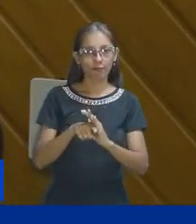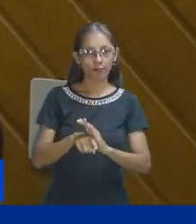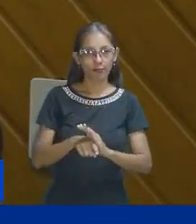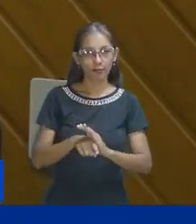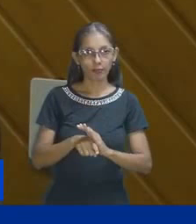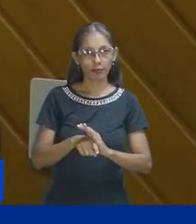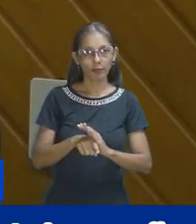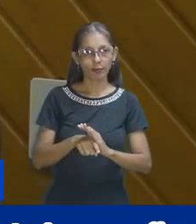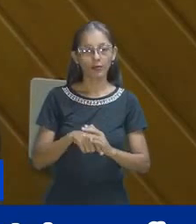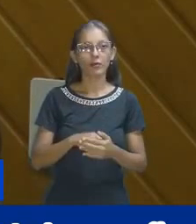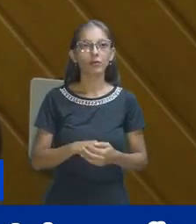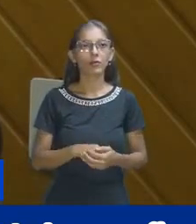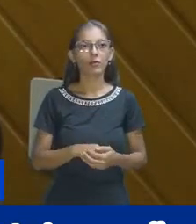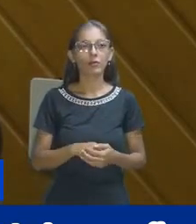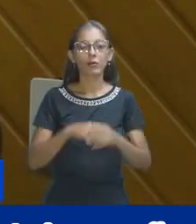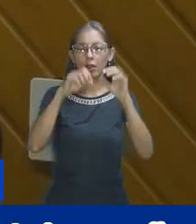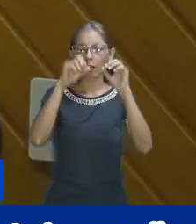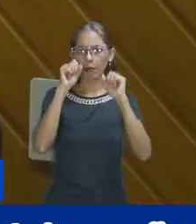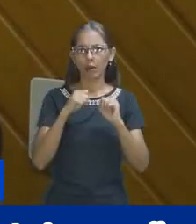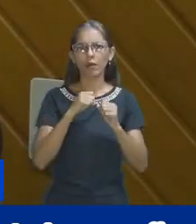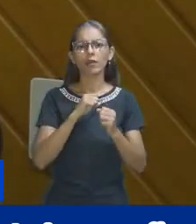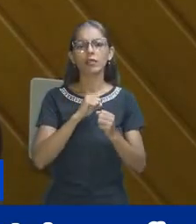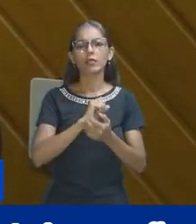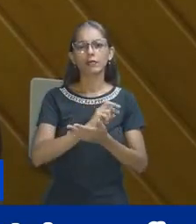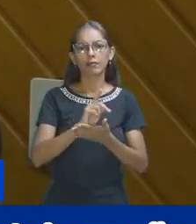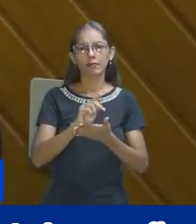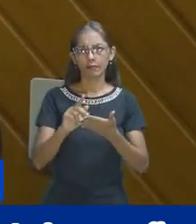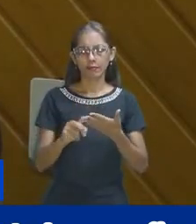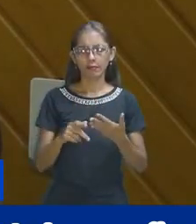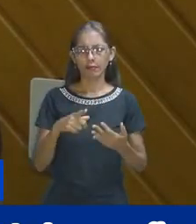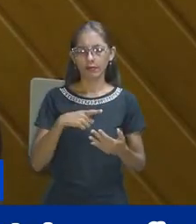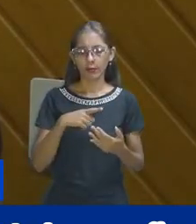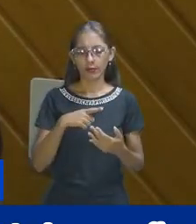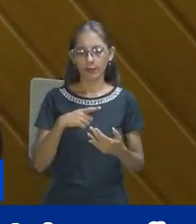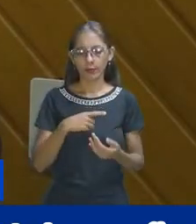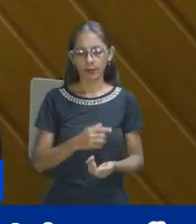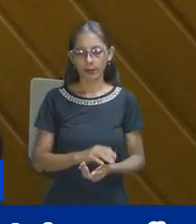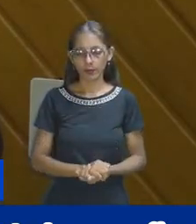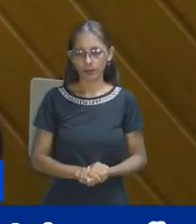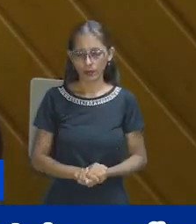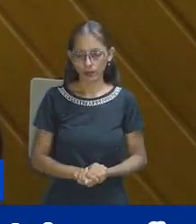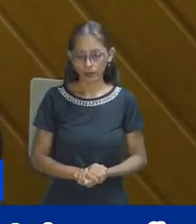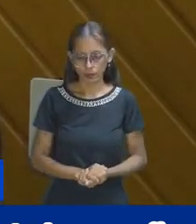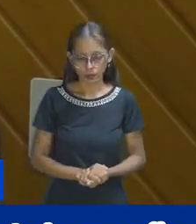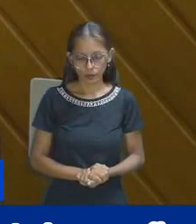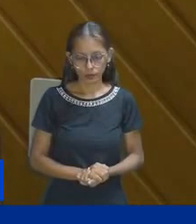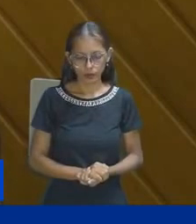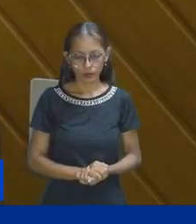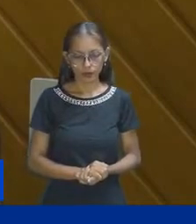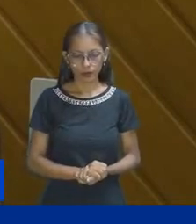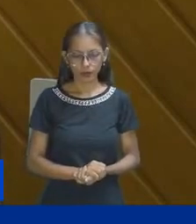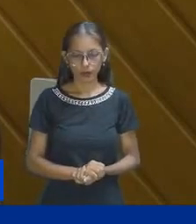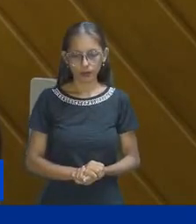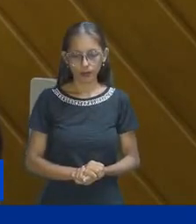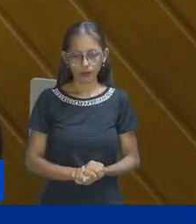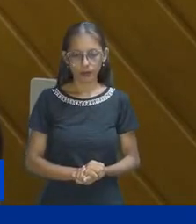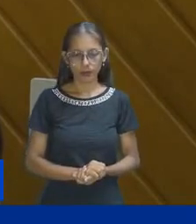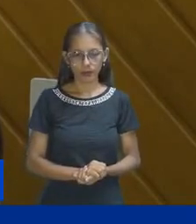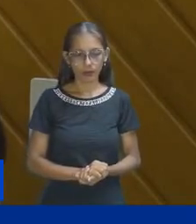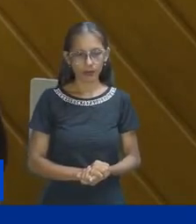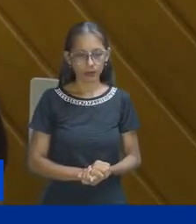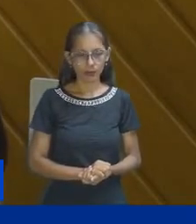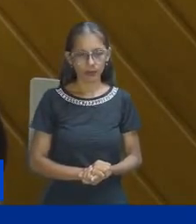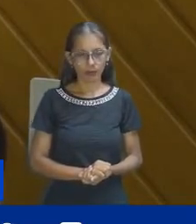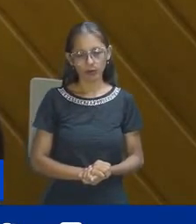presunções, provas produzidas, atentando para a circunstância ou fatos, ainda que não indicados ou alegados